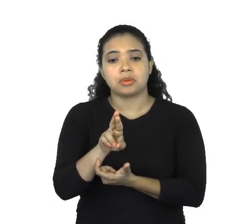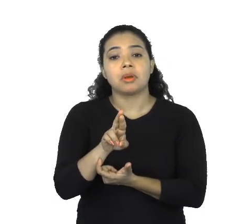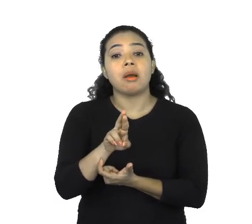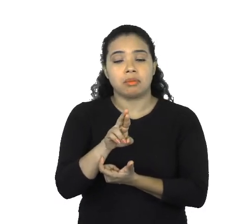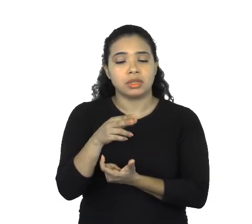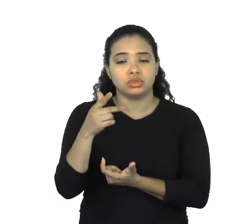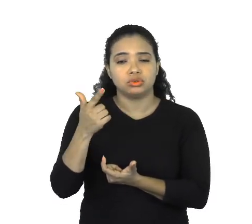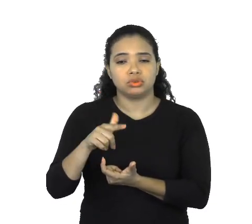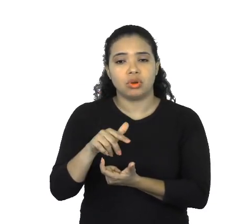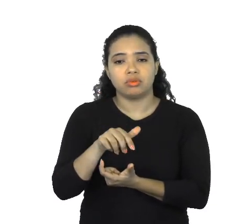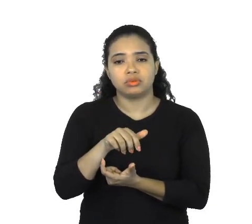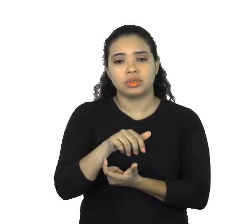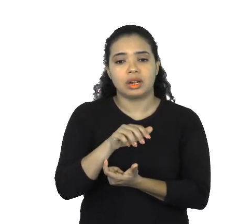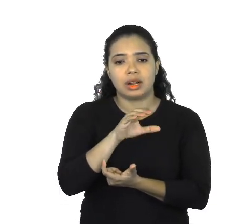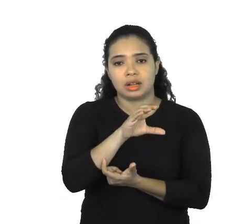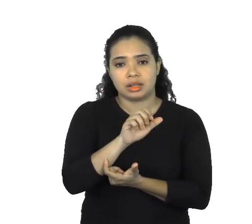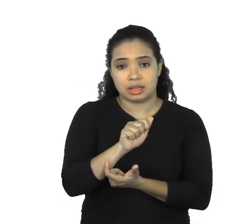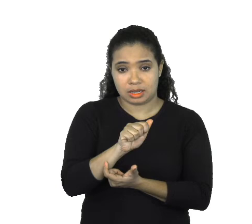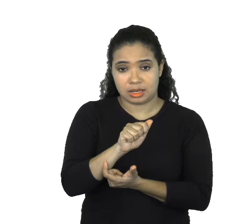ela 2 vezes, porque começa